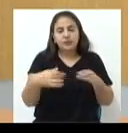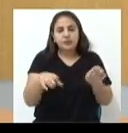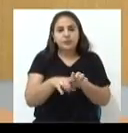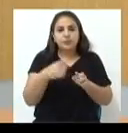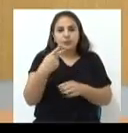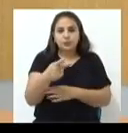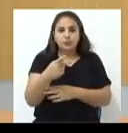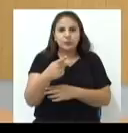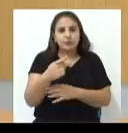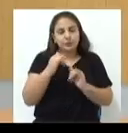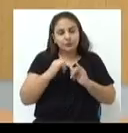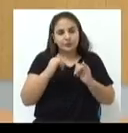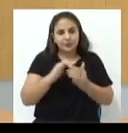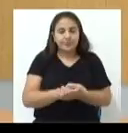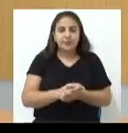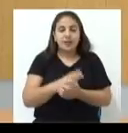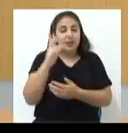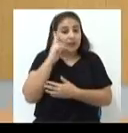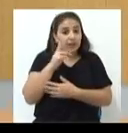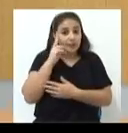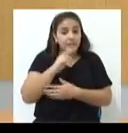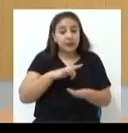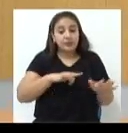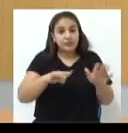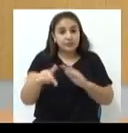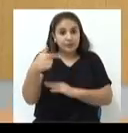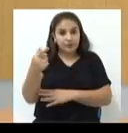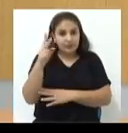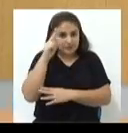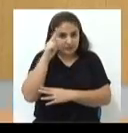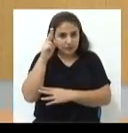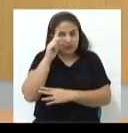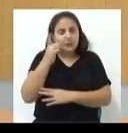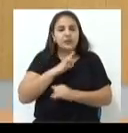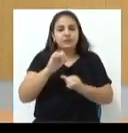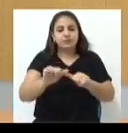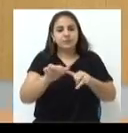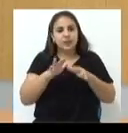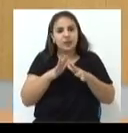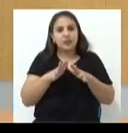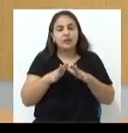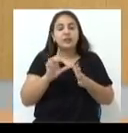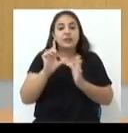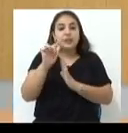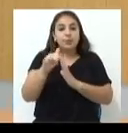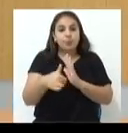sua audiência. Lembrando que na próxima segunda-feira tem sessão plenária a